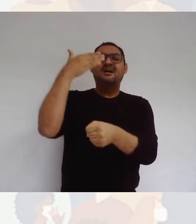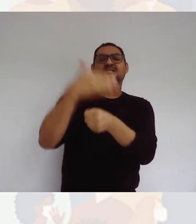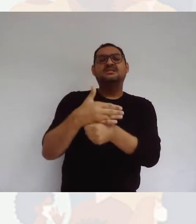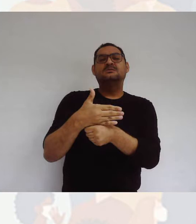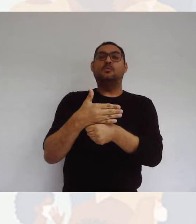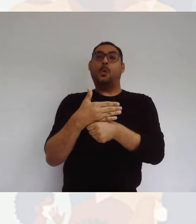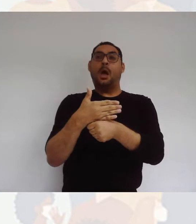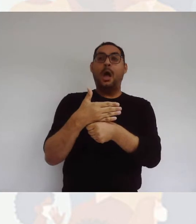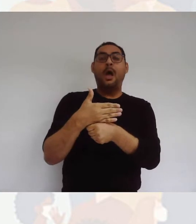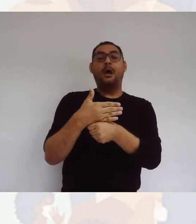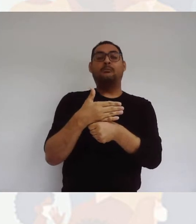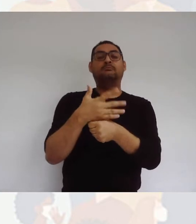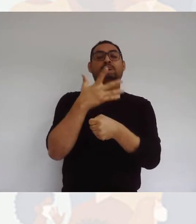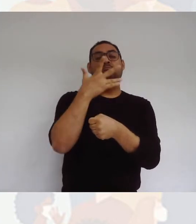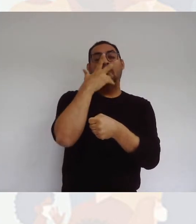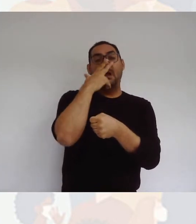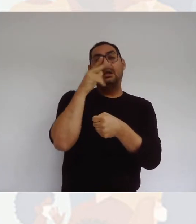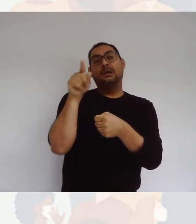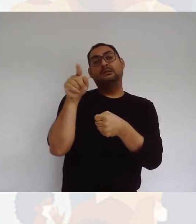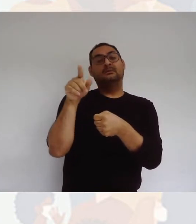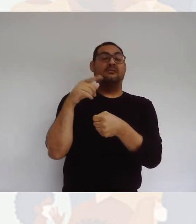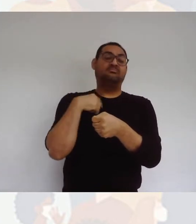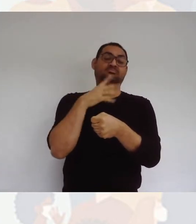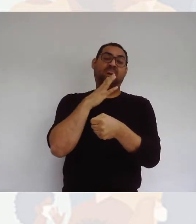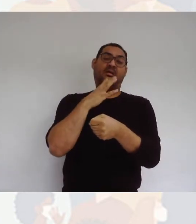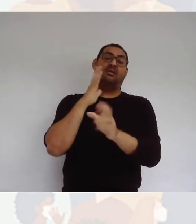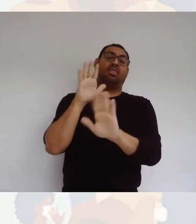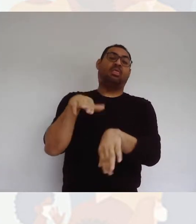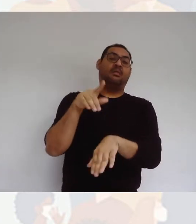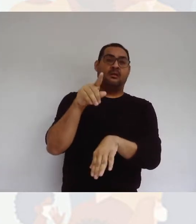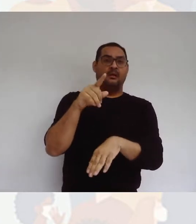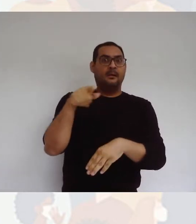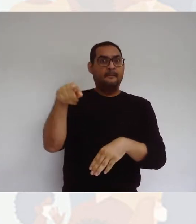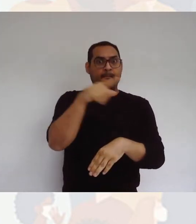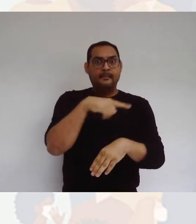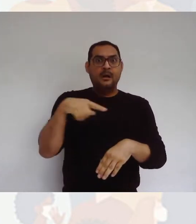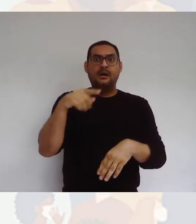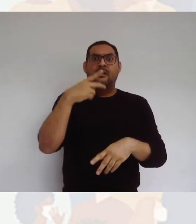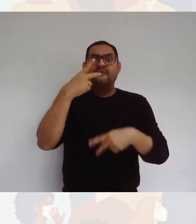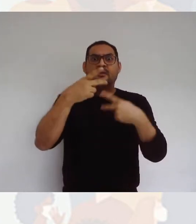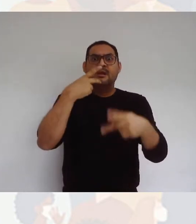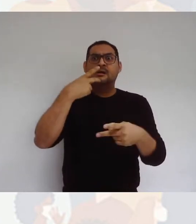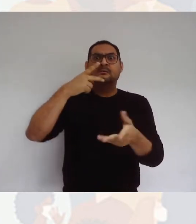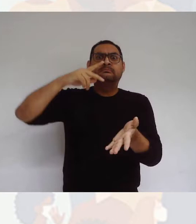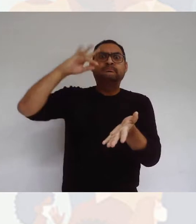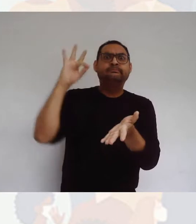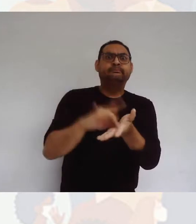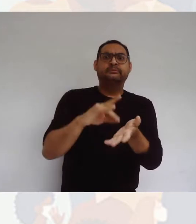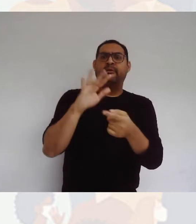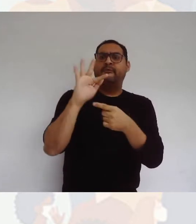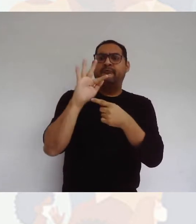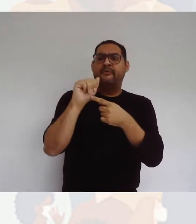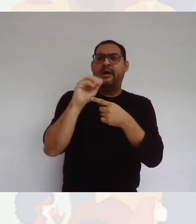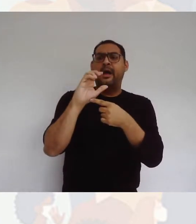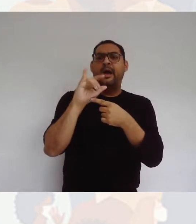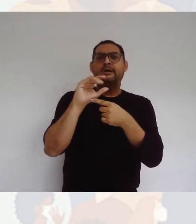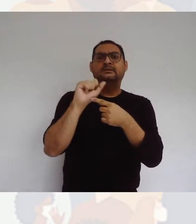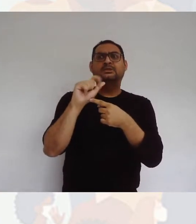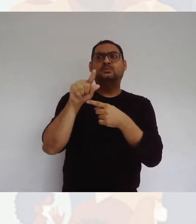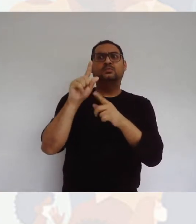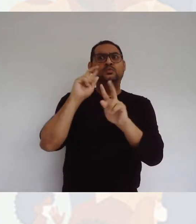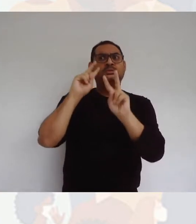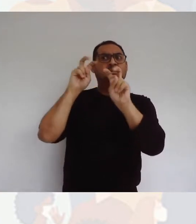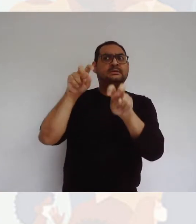uma coisa reconhecida. Mas, quando nós começamos a falar no nosso trabalho em pesquisa sobre